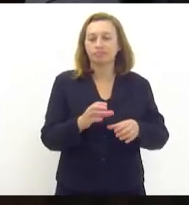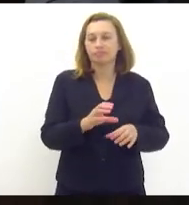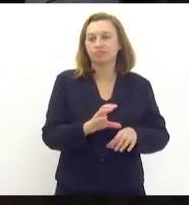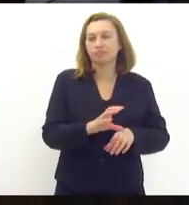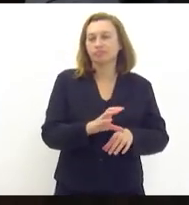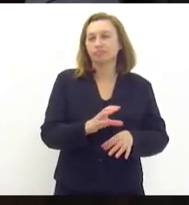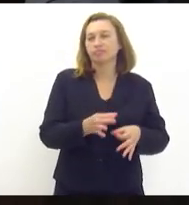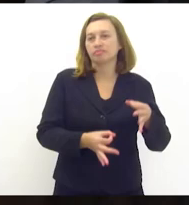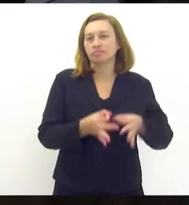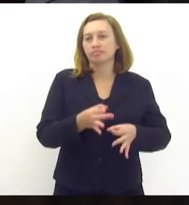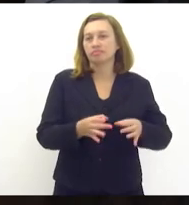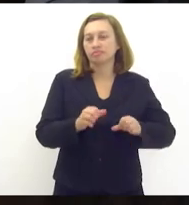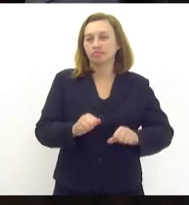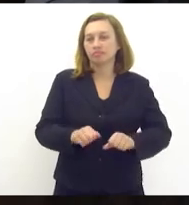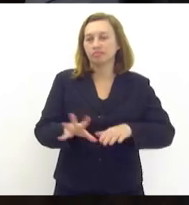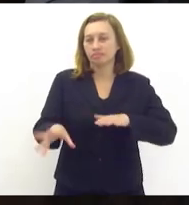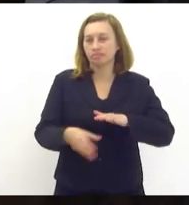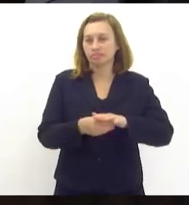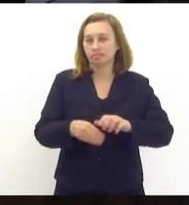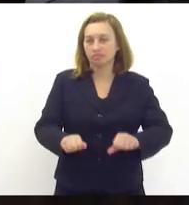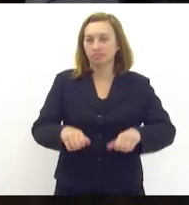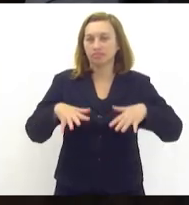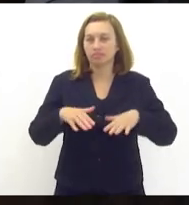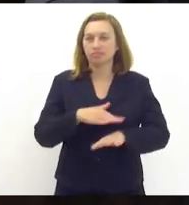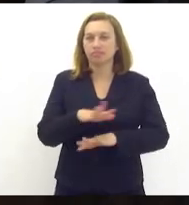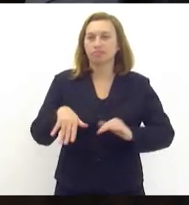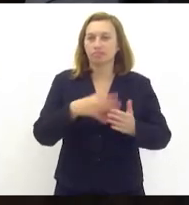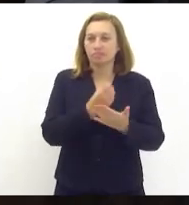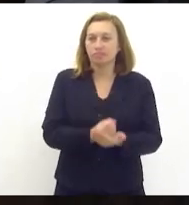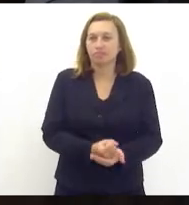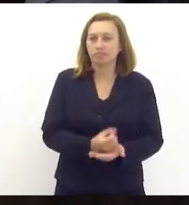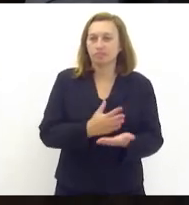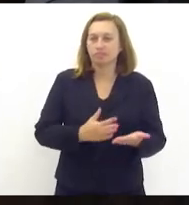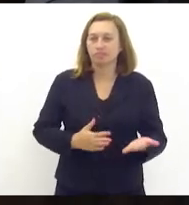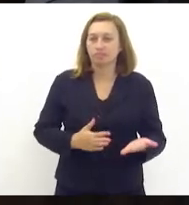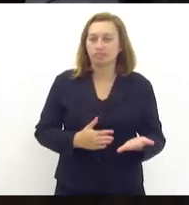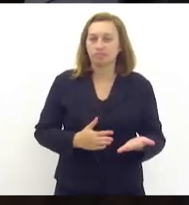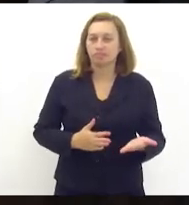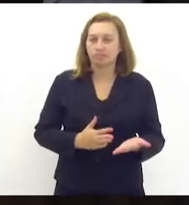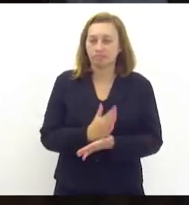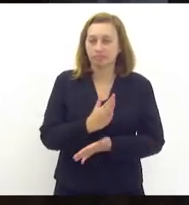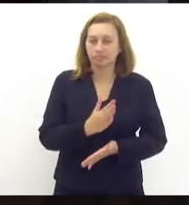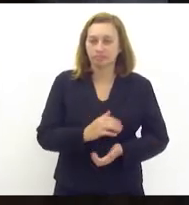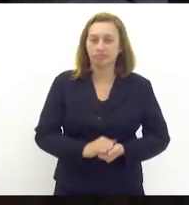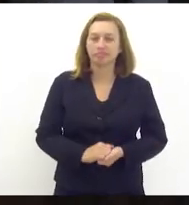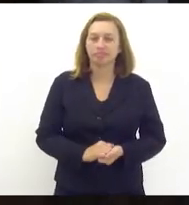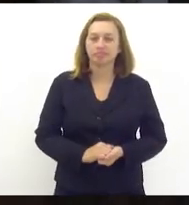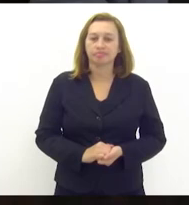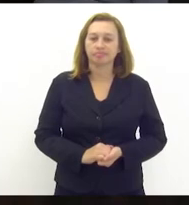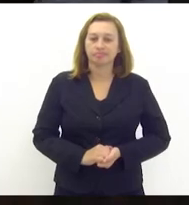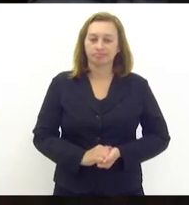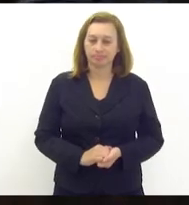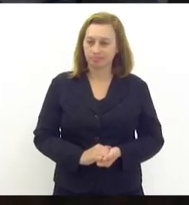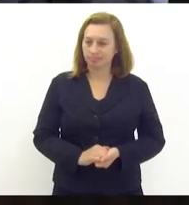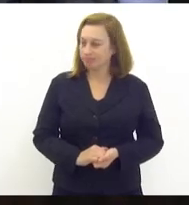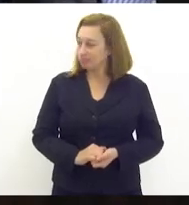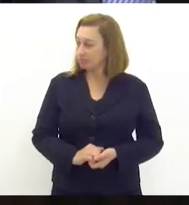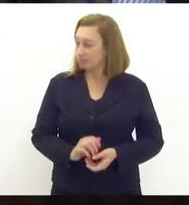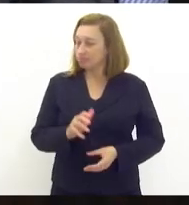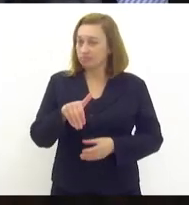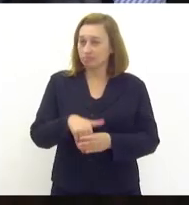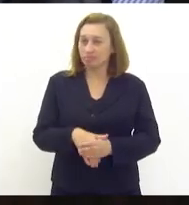as emendas de plenário permanece Como estão aprovado em